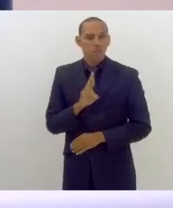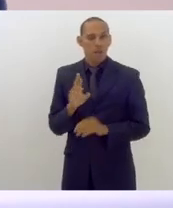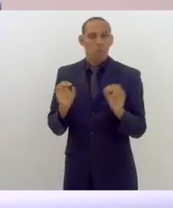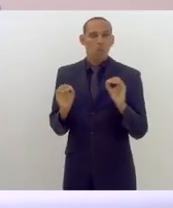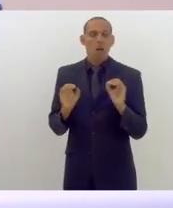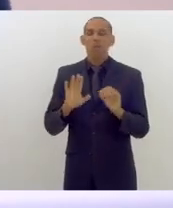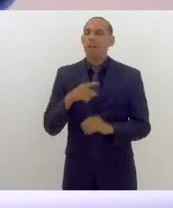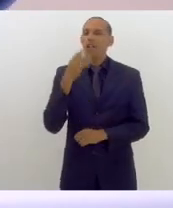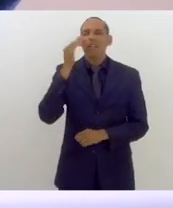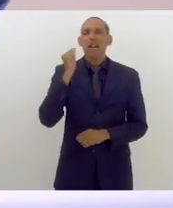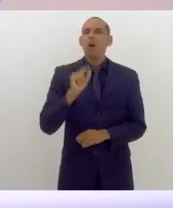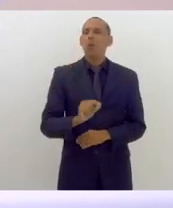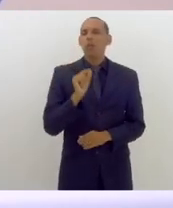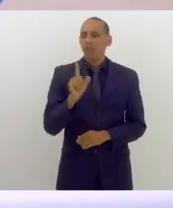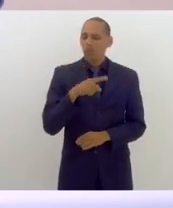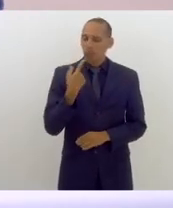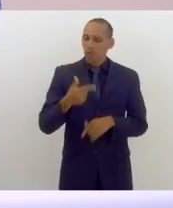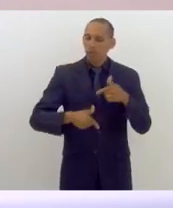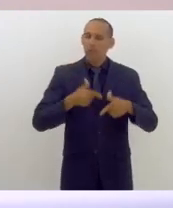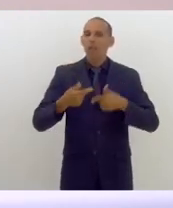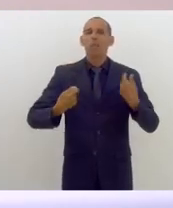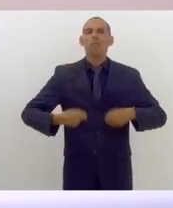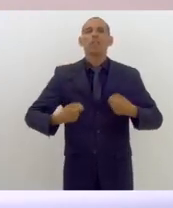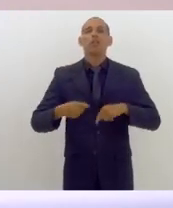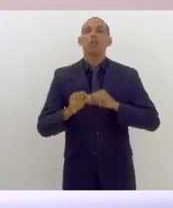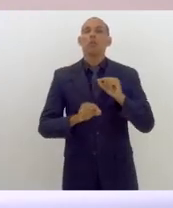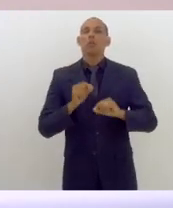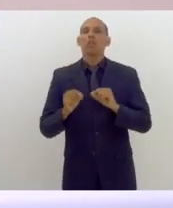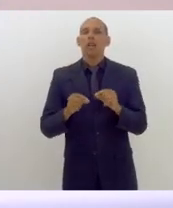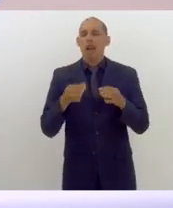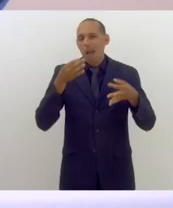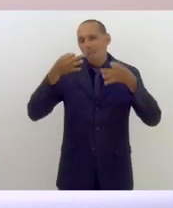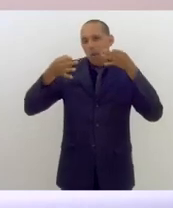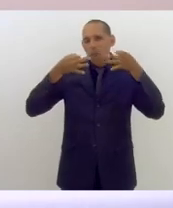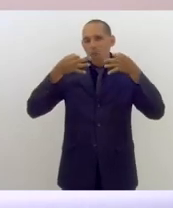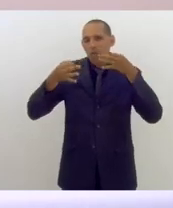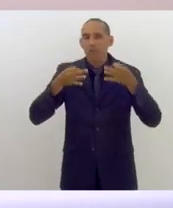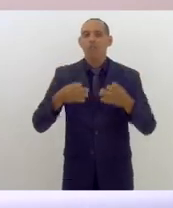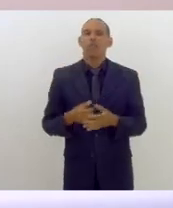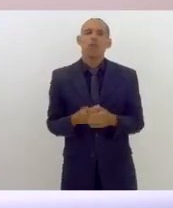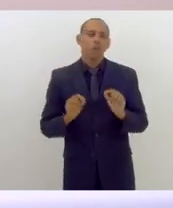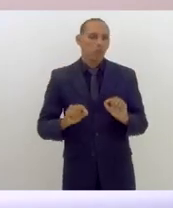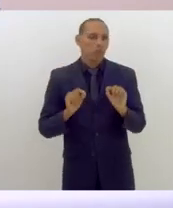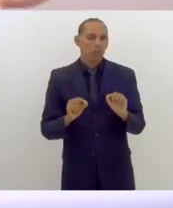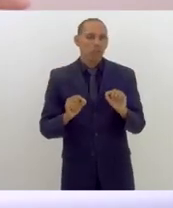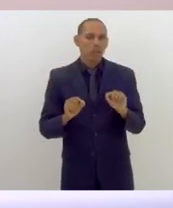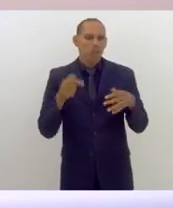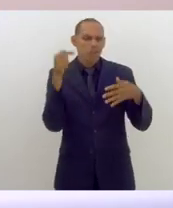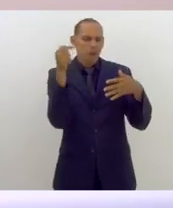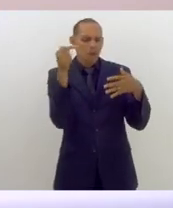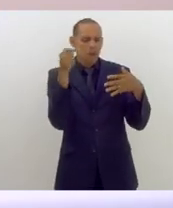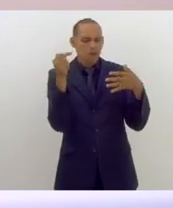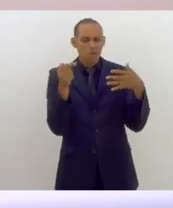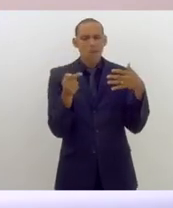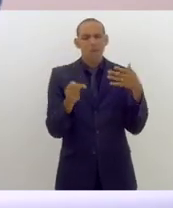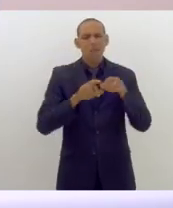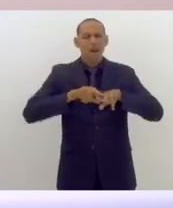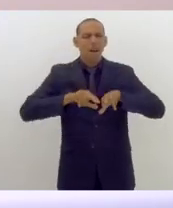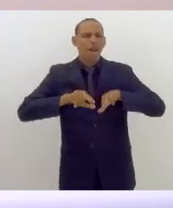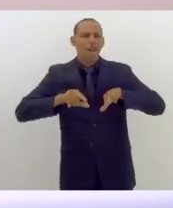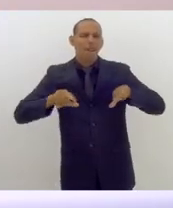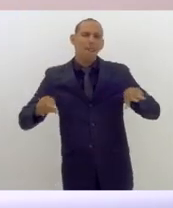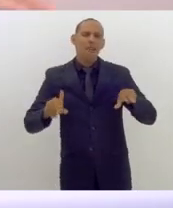o Luiz que nós temos que trabalhar do ponto de vista de todas as circunstâncias que se deram